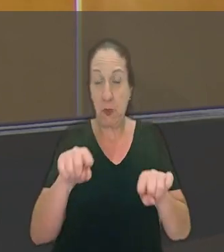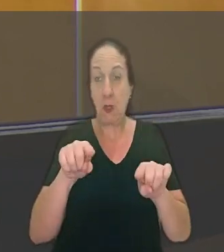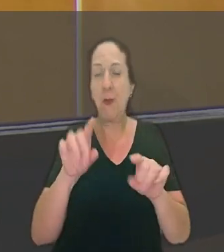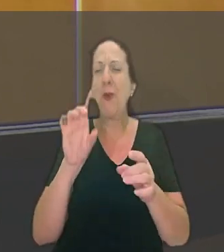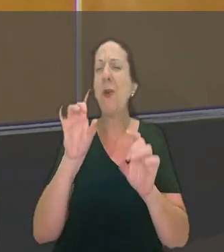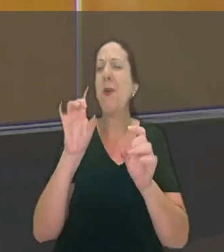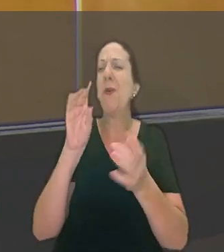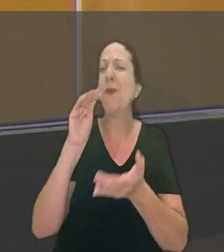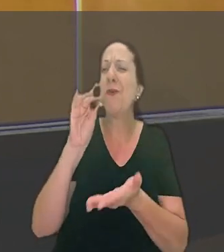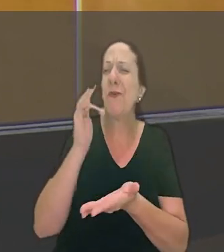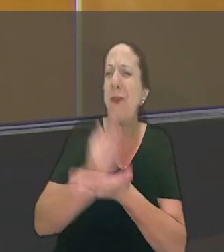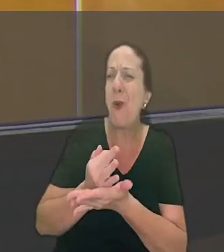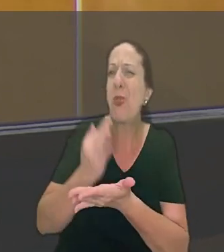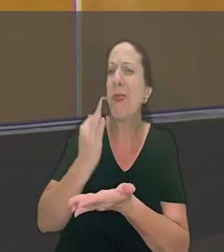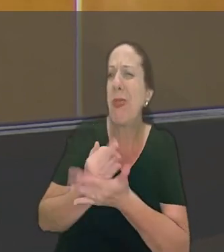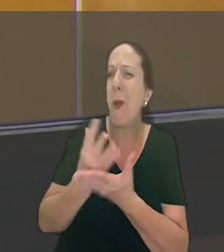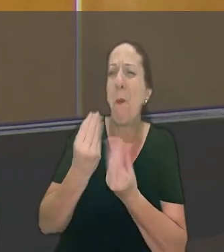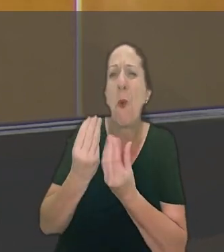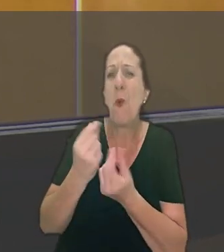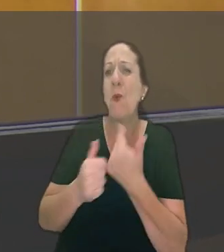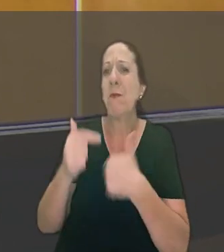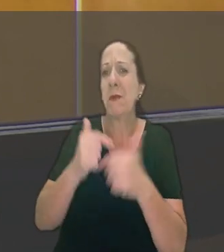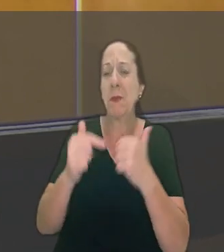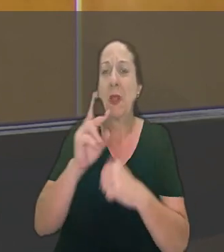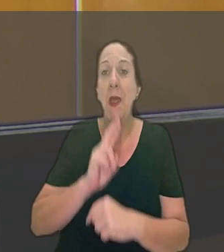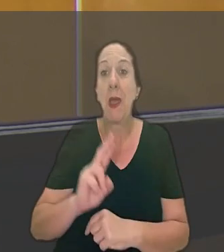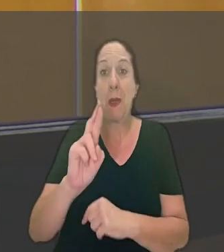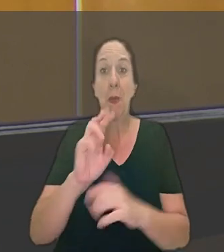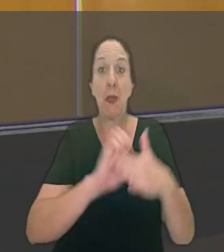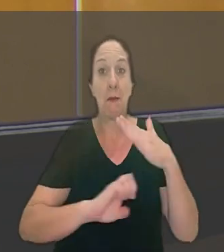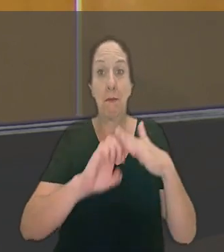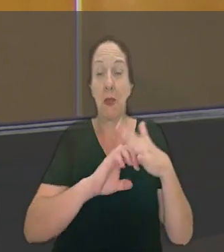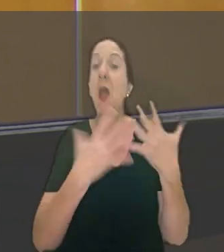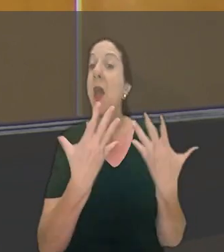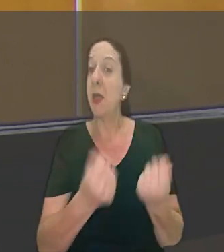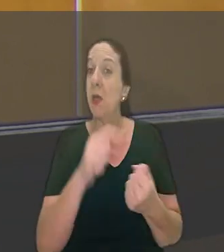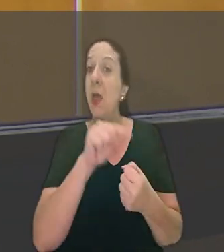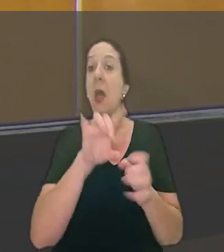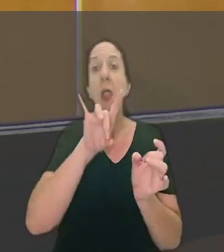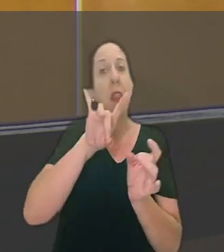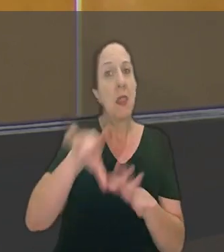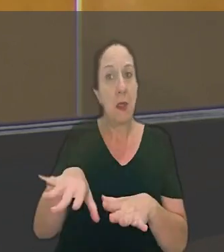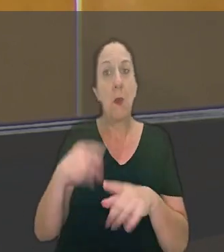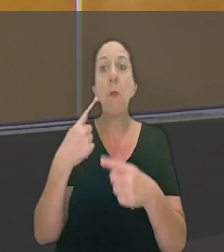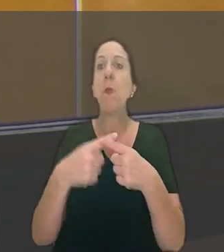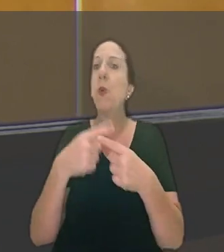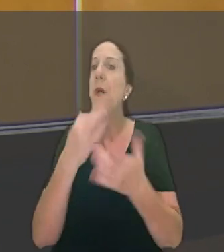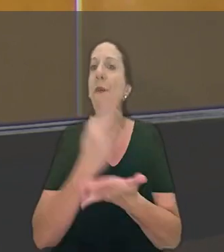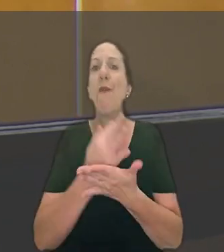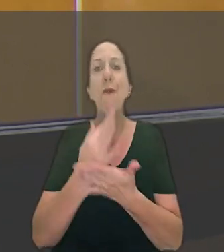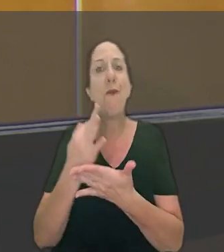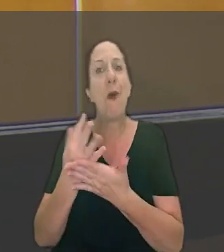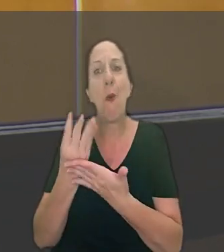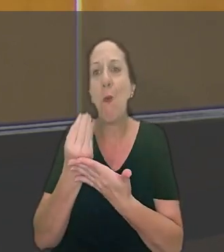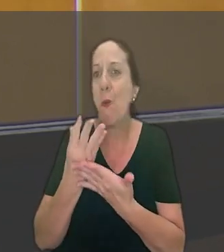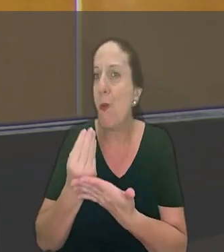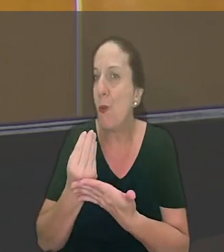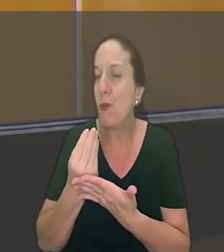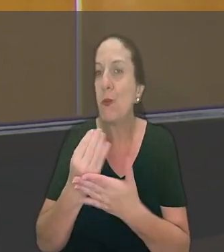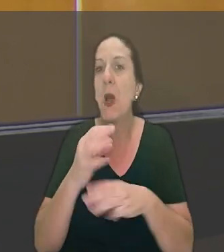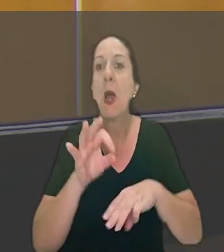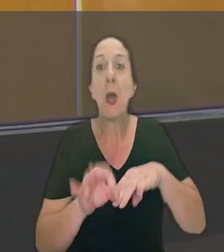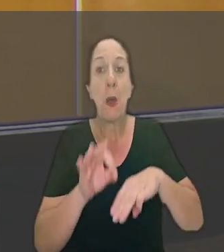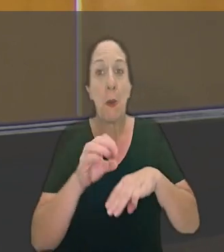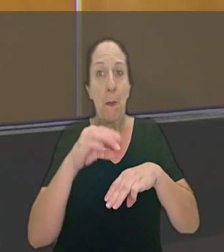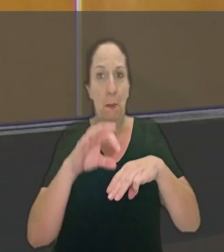a empregada se ausentava com frequência do trabalho e a representante da empresa admitiu que ela foi demitida em razão das faltas.